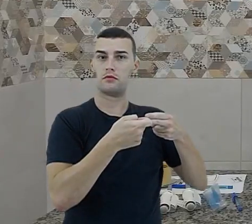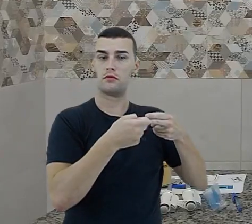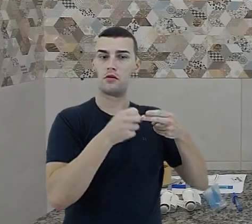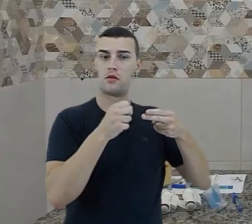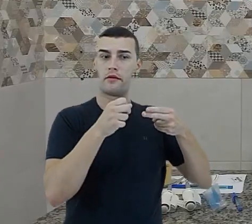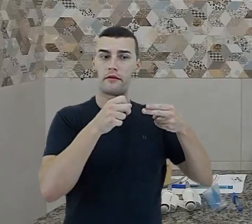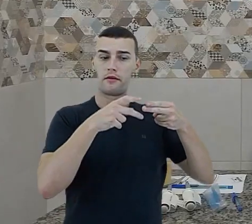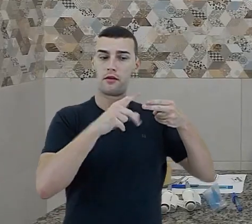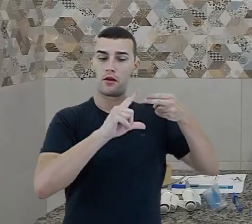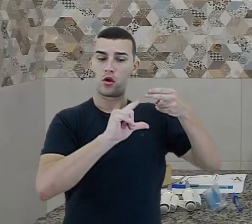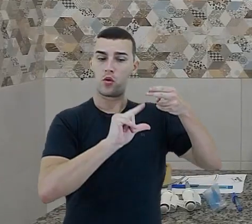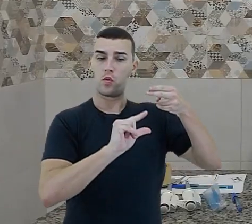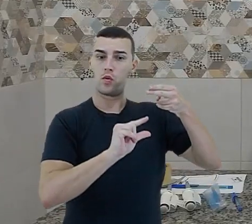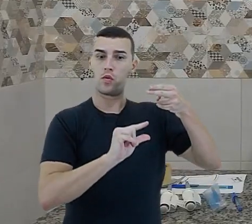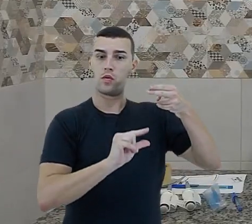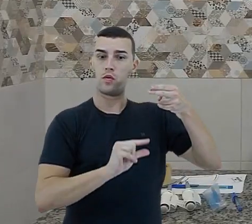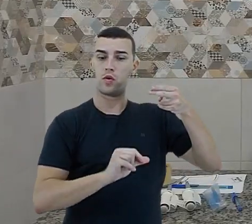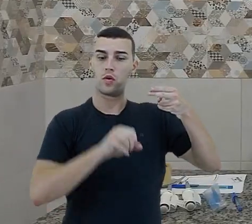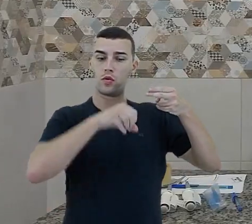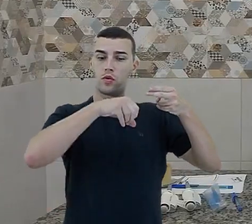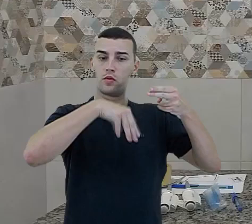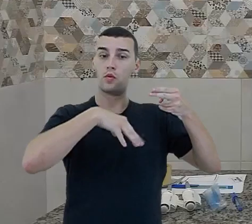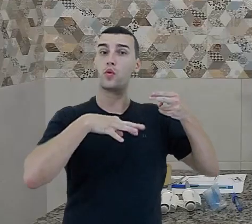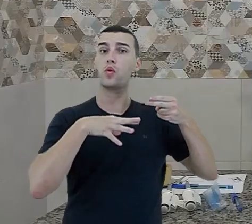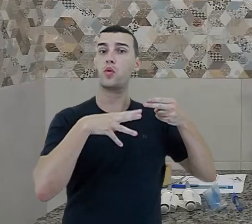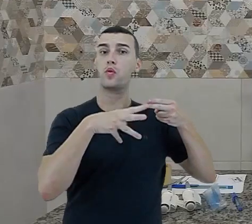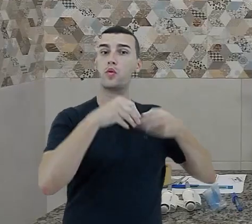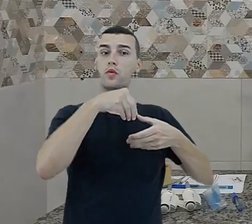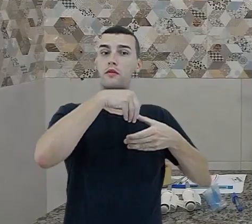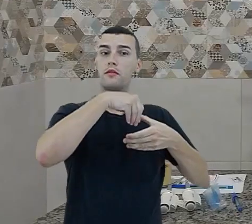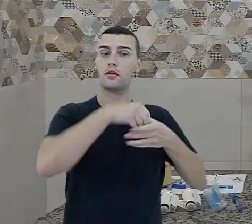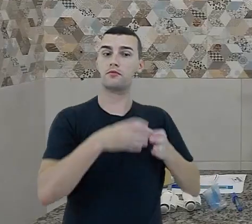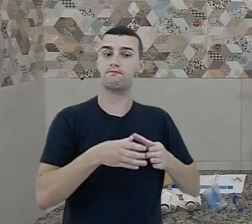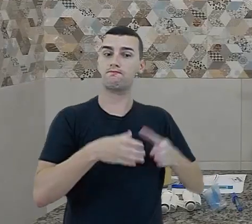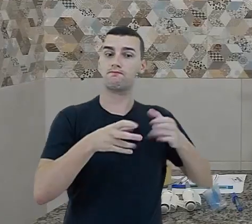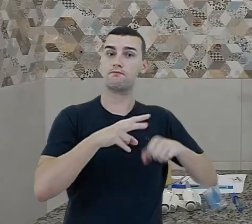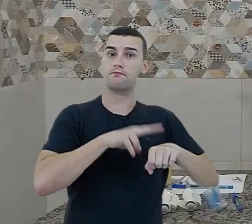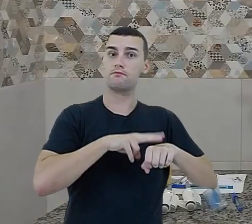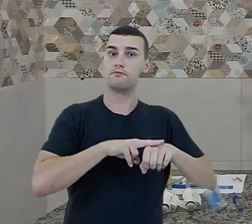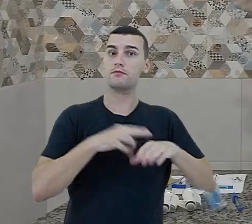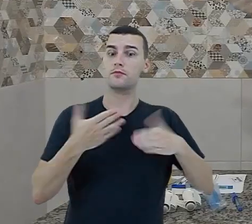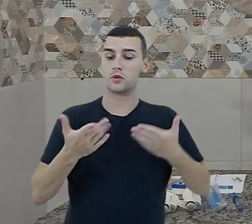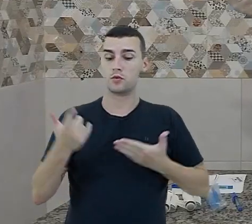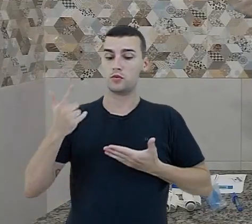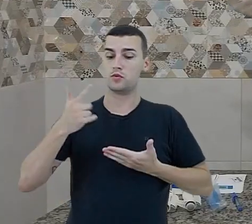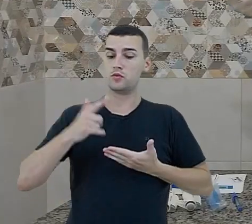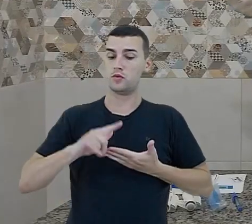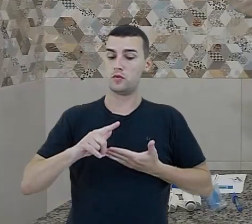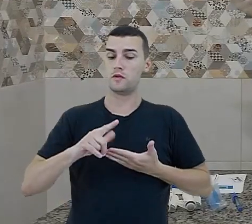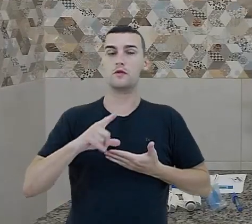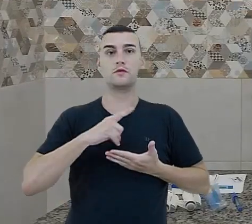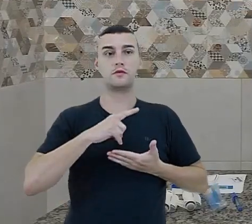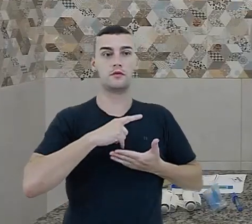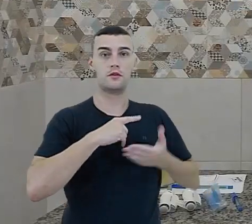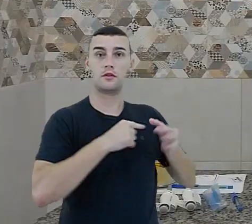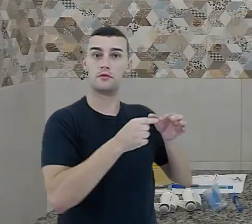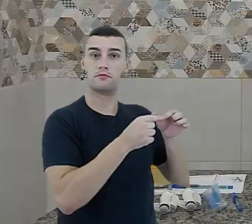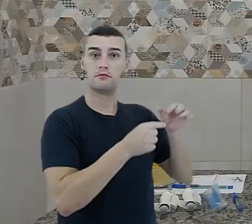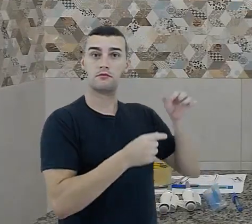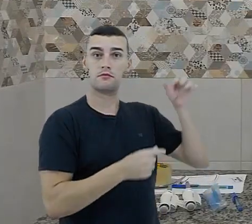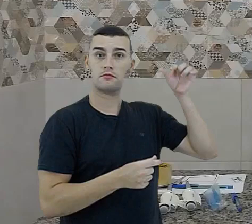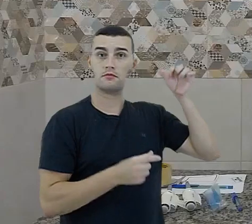andar. Abandonei todo o líquido no interior daquele recipiente. Então, novamente, eu tenho